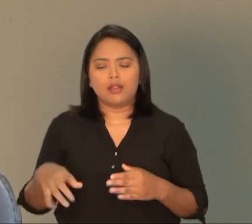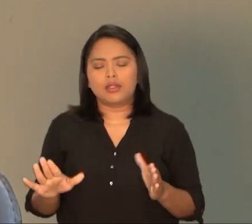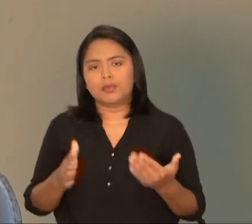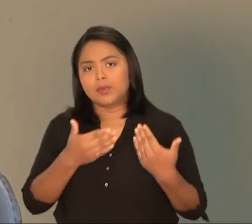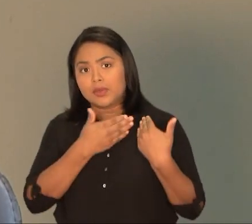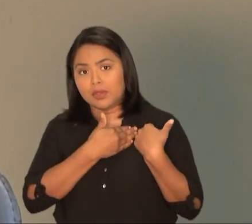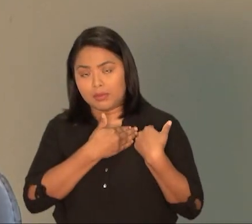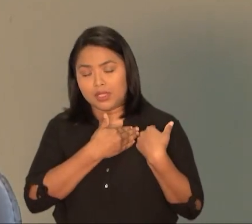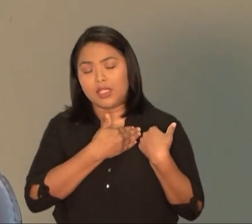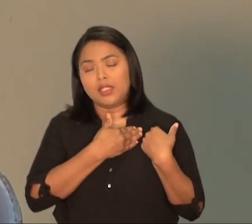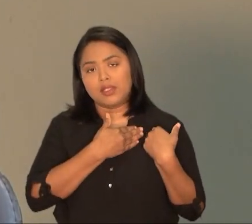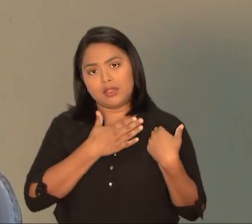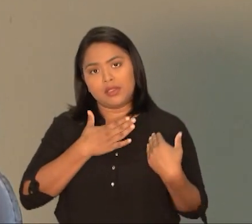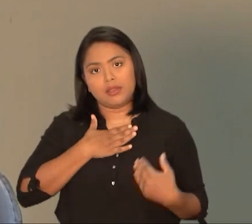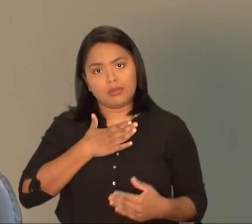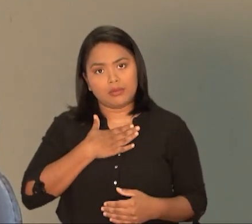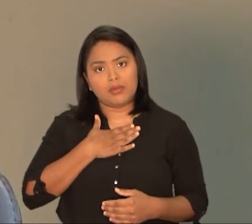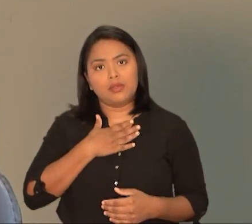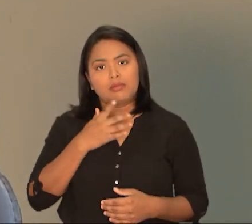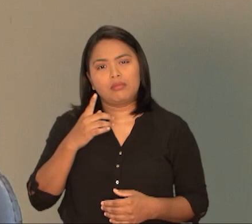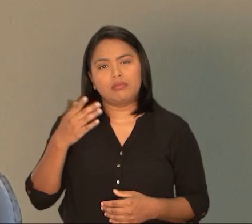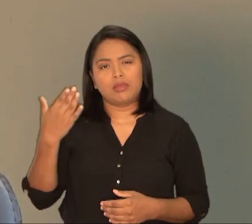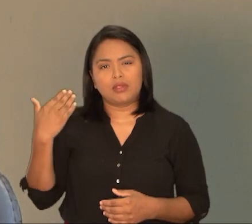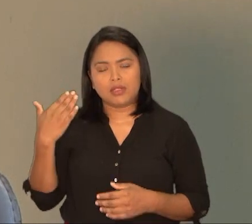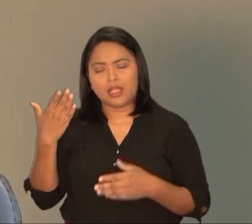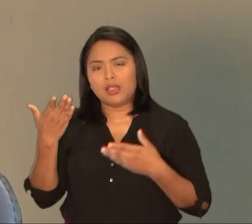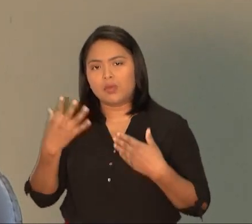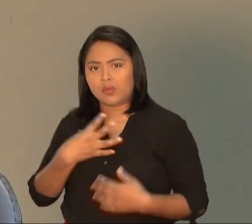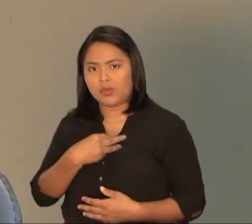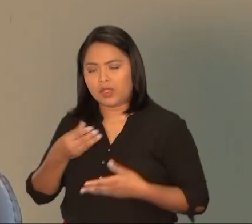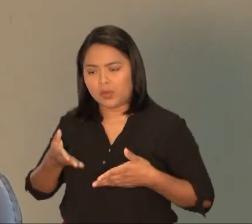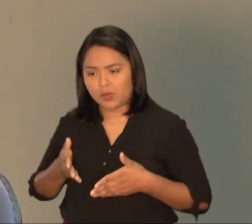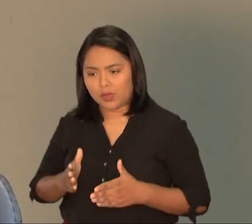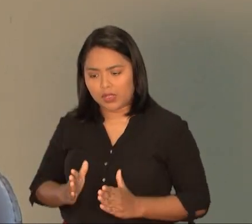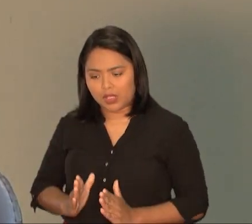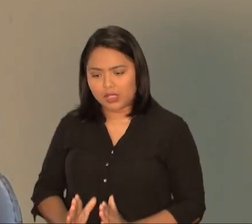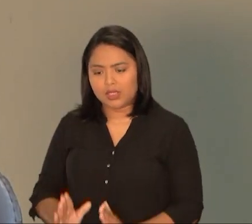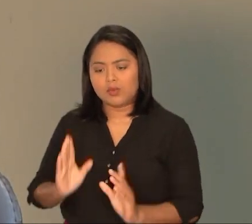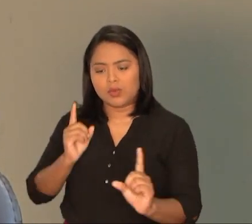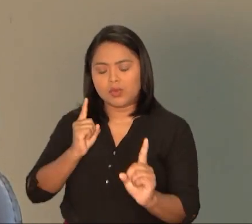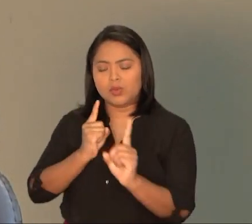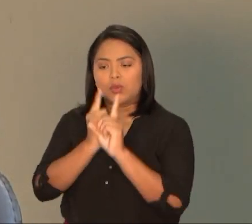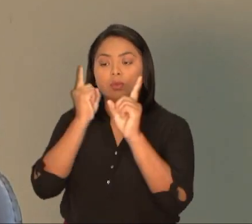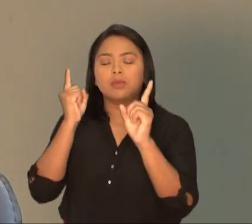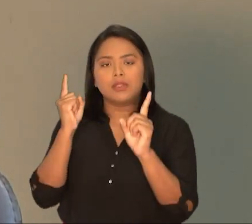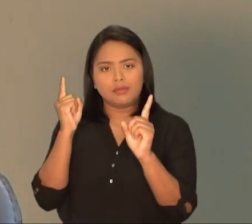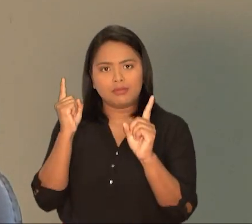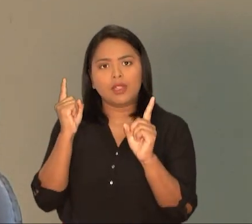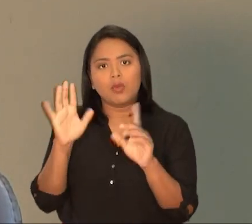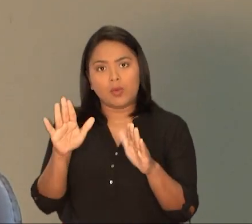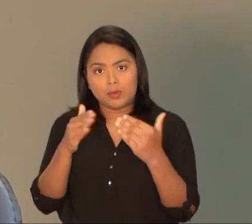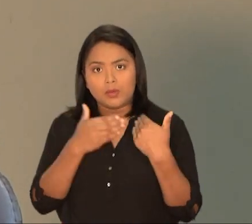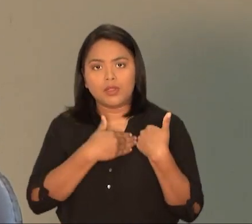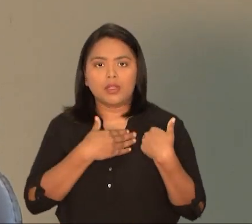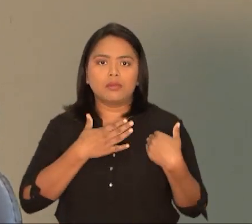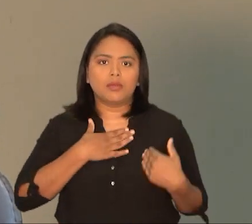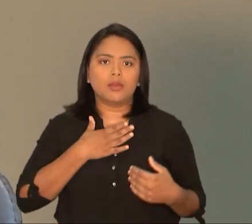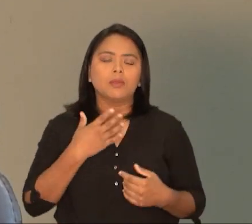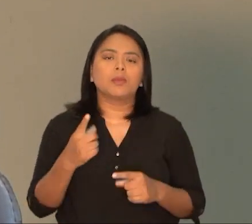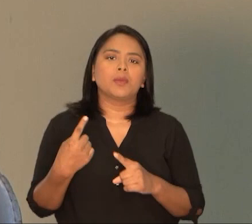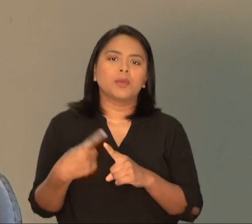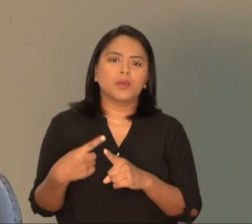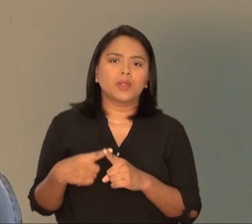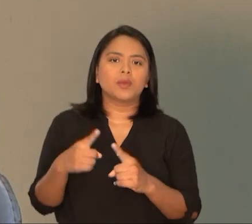assumi desde que meu filho foi diagnosticado, que é o compromisso da informação, porque a gente só combate o